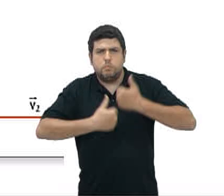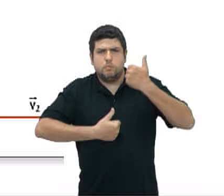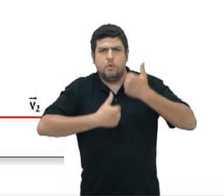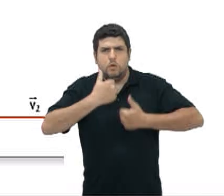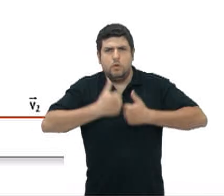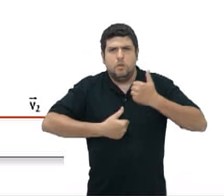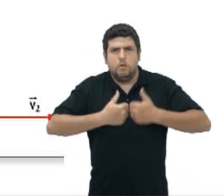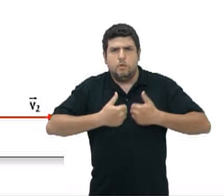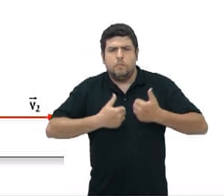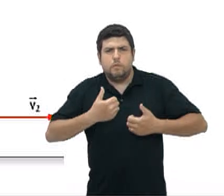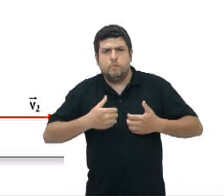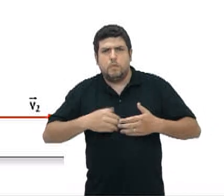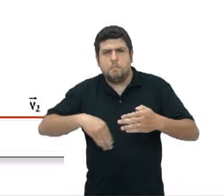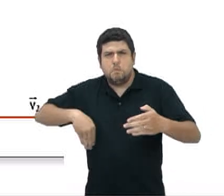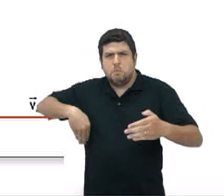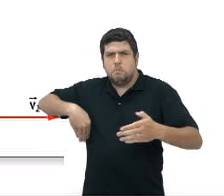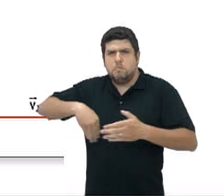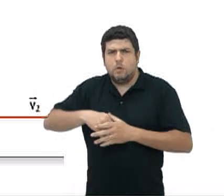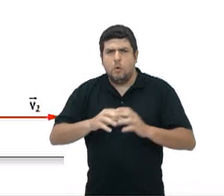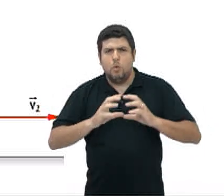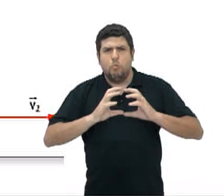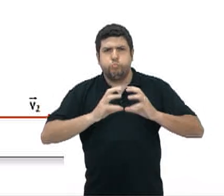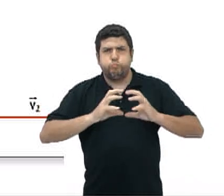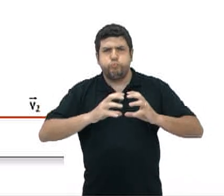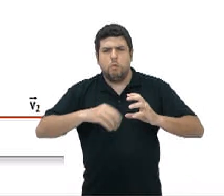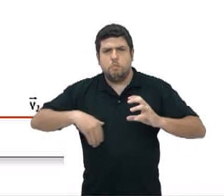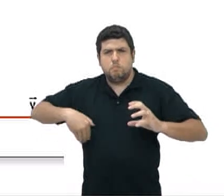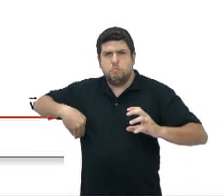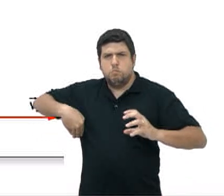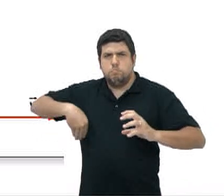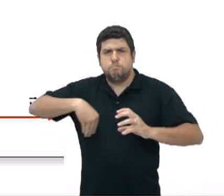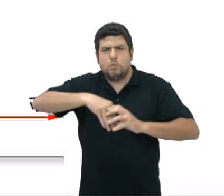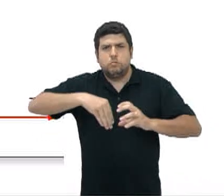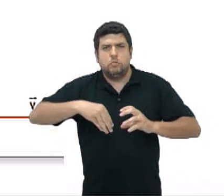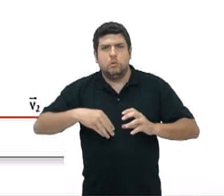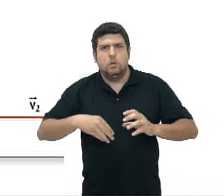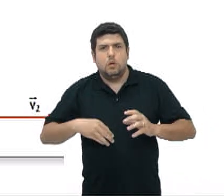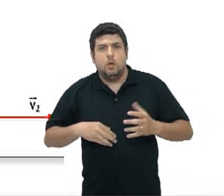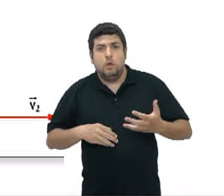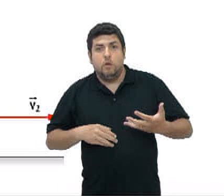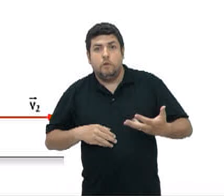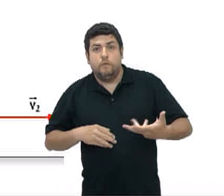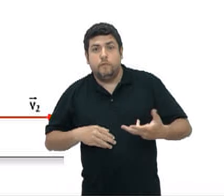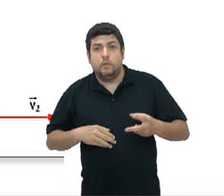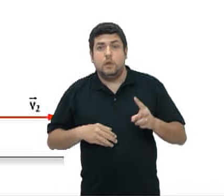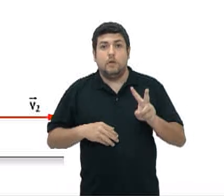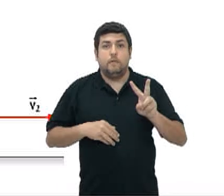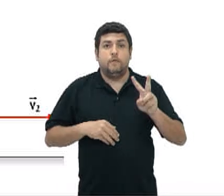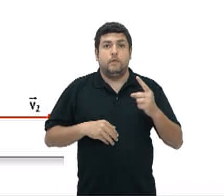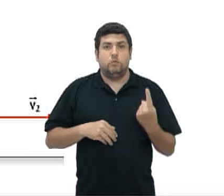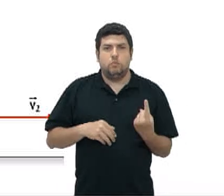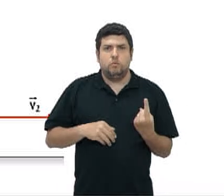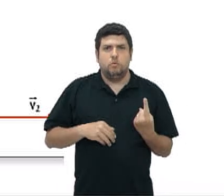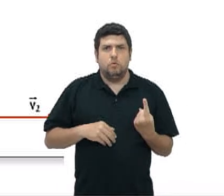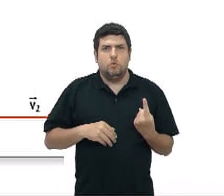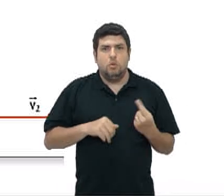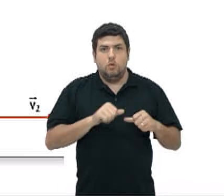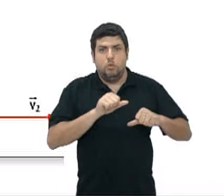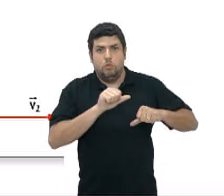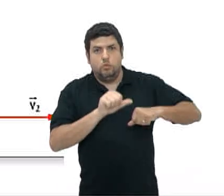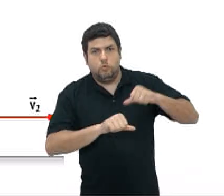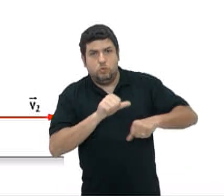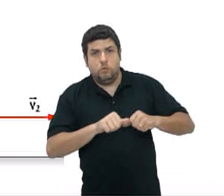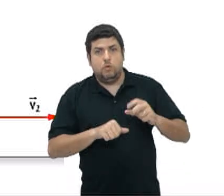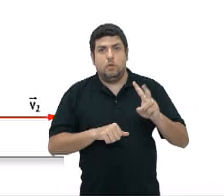sua velocidade mude de V1 para V2 e, consequentemente, ela adquire uma quantidade de